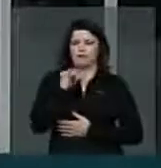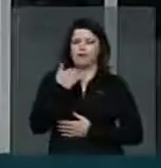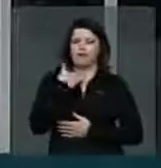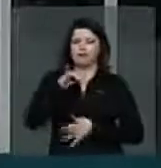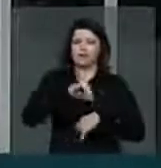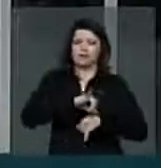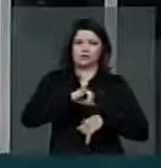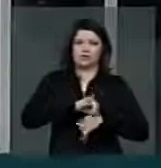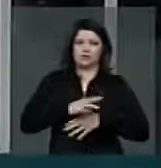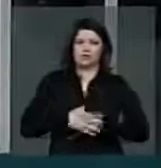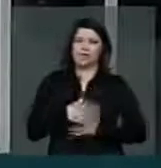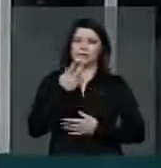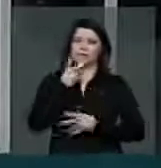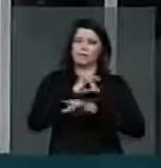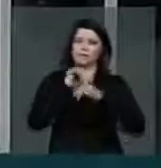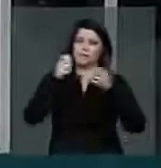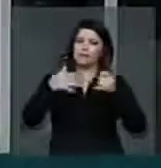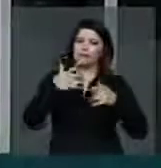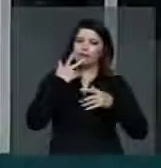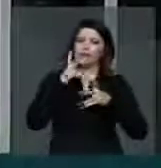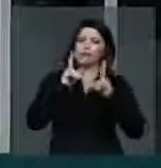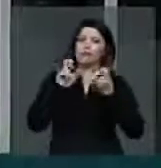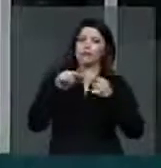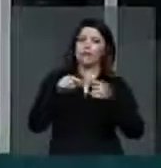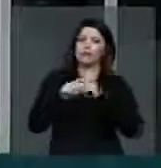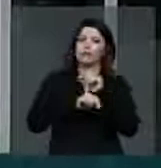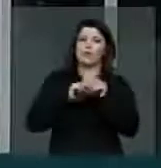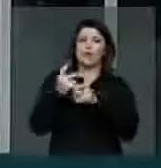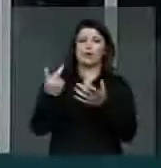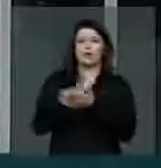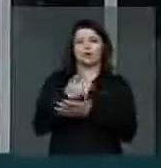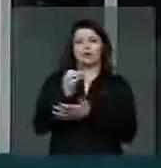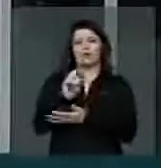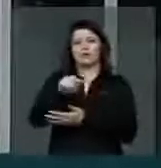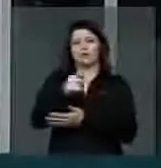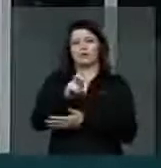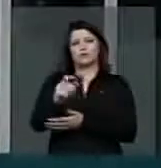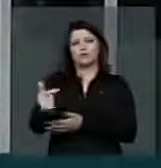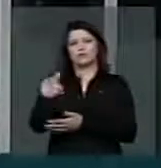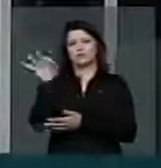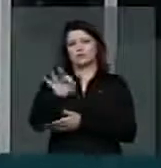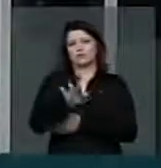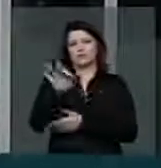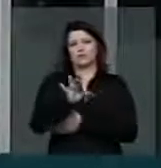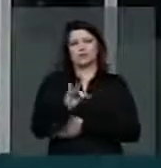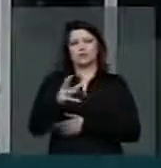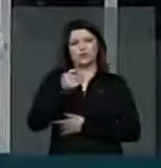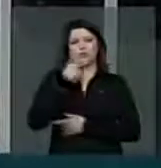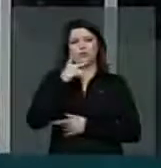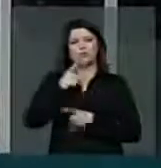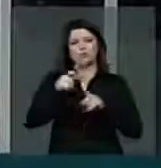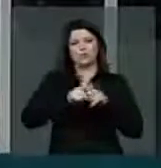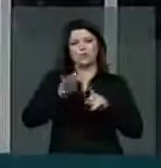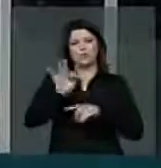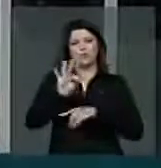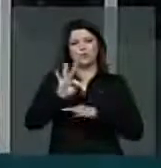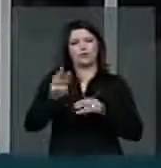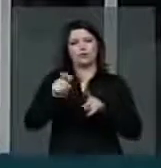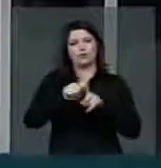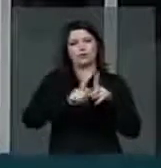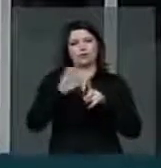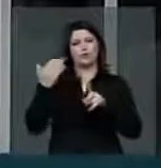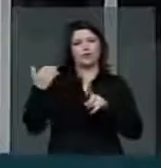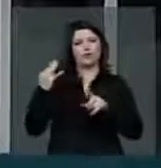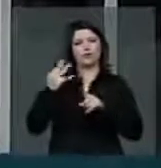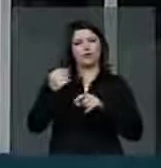Central. Diz ainda a matéria que a queda de 0,52% do índice em fevereiro em relação ao mês anterior